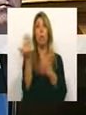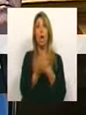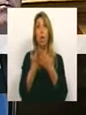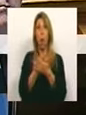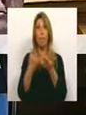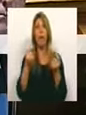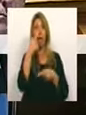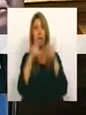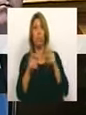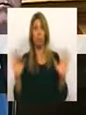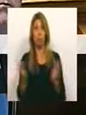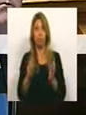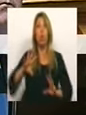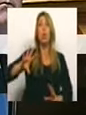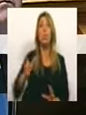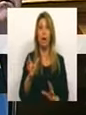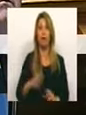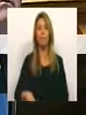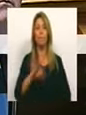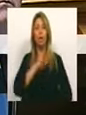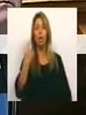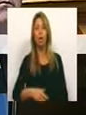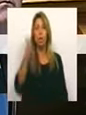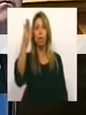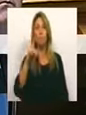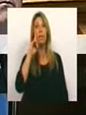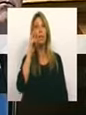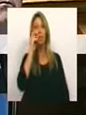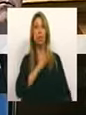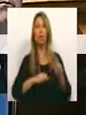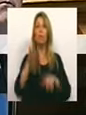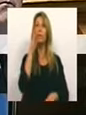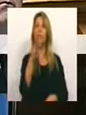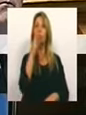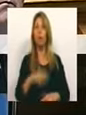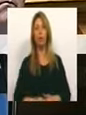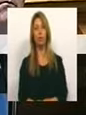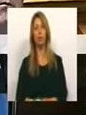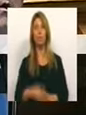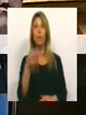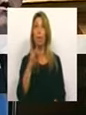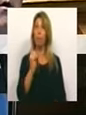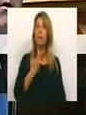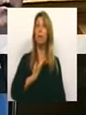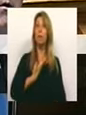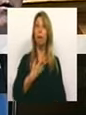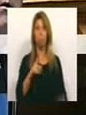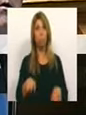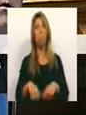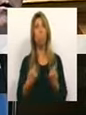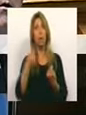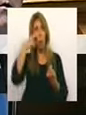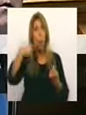nosso país. Senhor Presidente, Senhoras e Senhores Deputados, o PSD é um partido